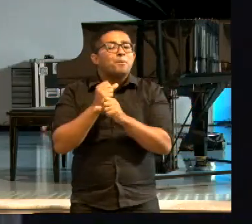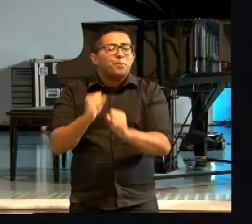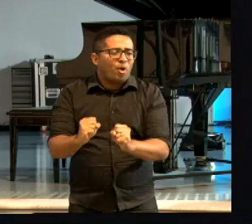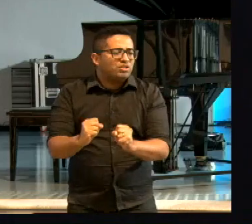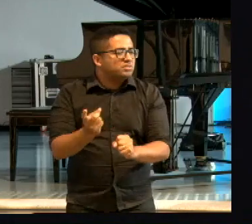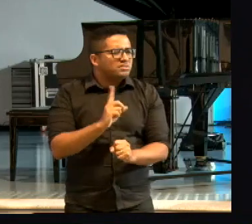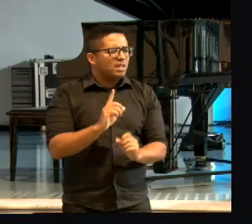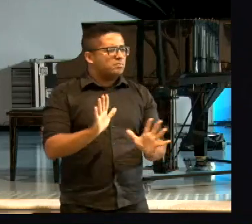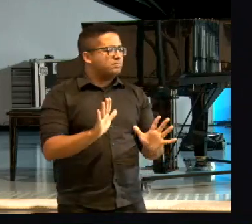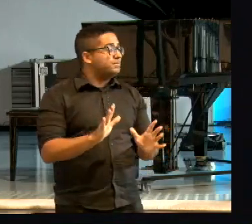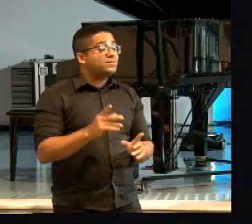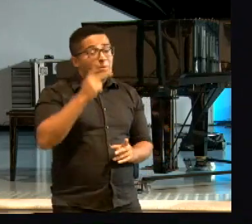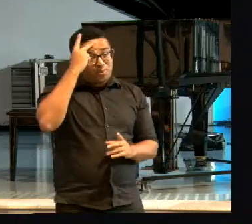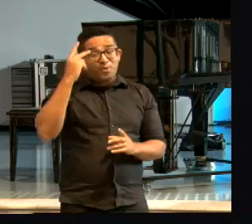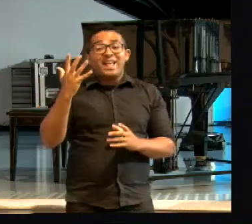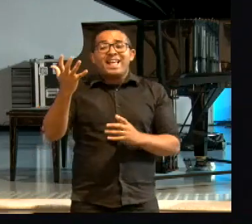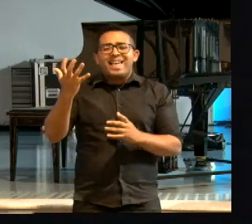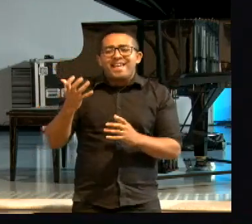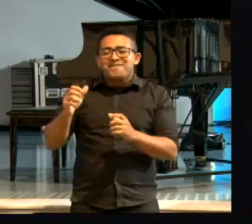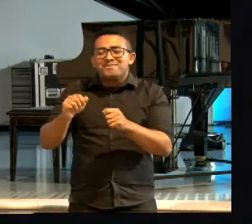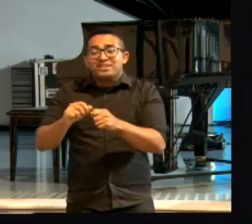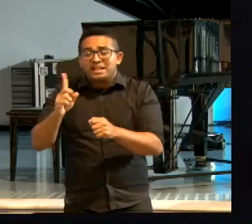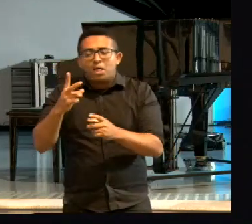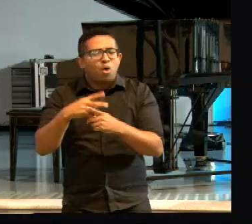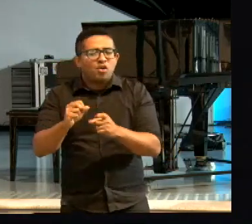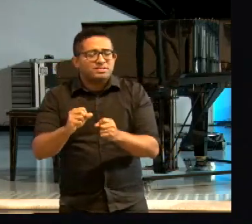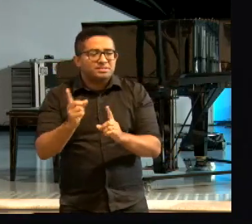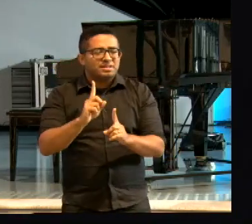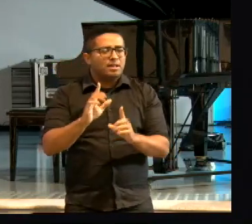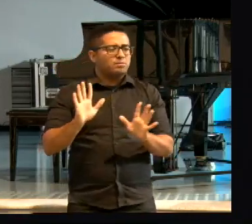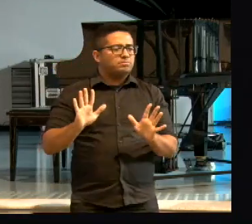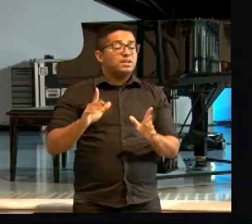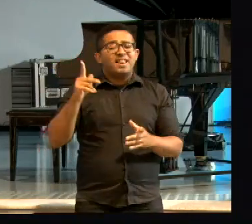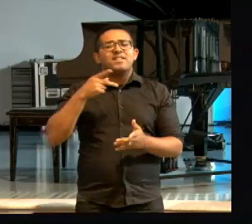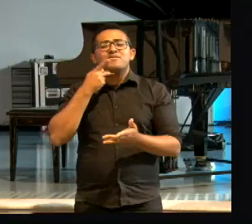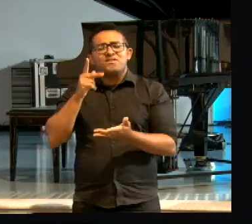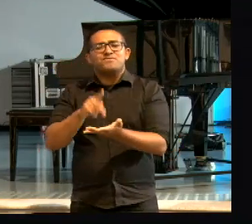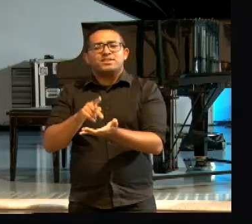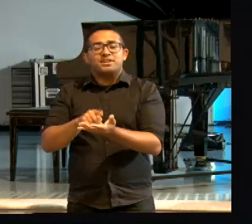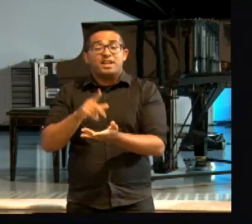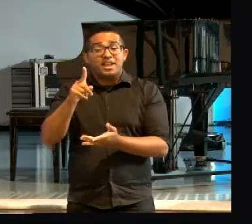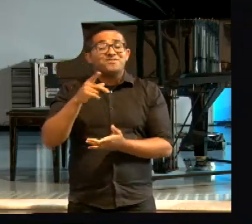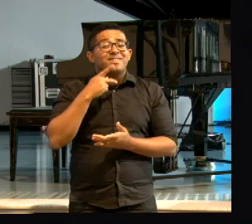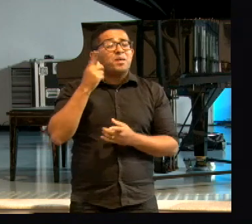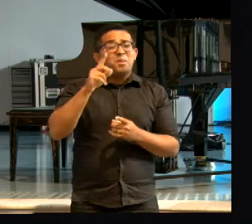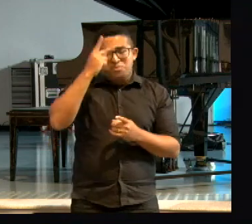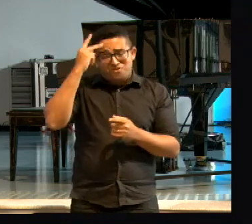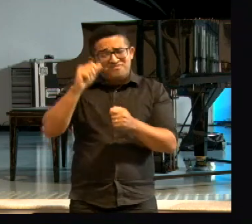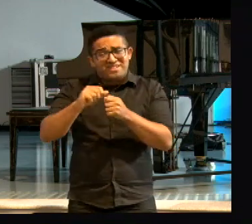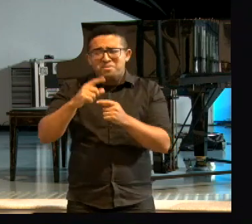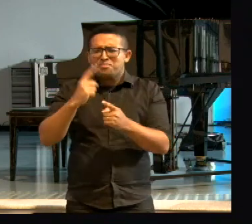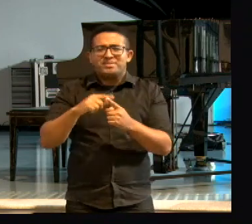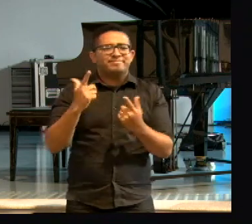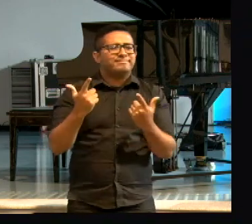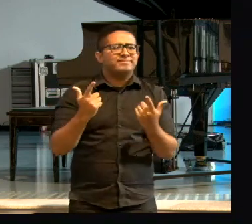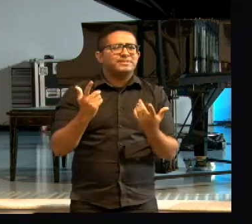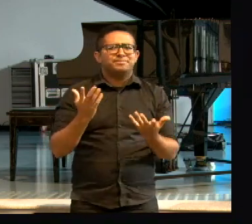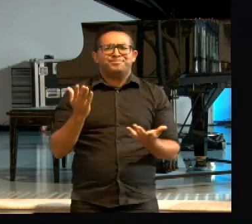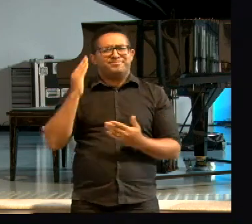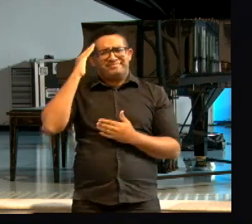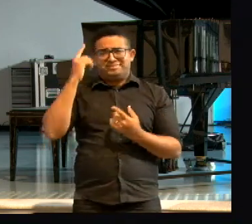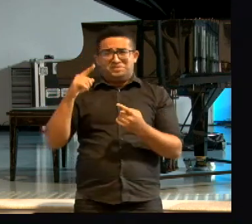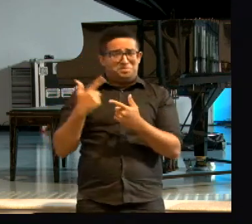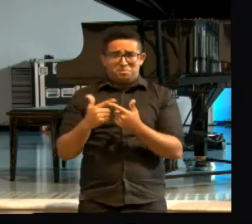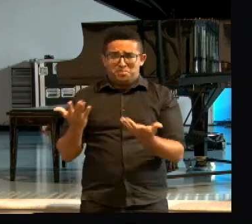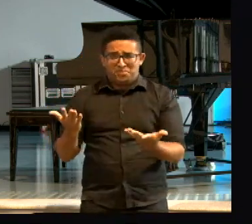está dizendo que se alguém tentasse fazer, não conseguiria. Ele, na verdade, está falando que ninguém faria, porque não há o menor bom